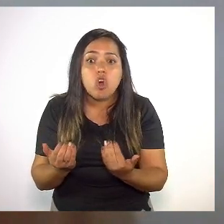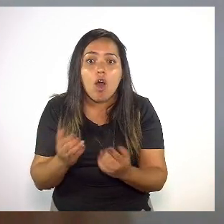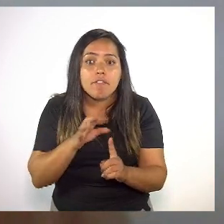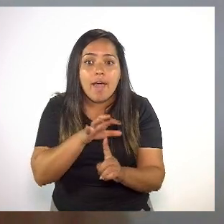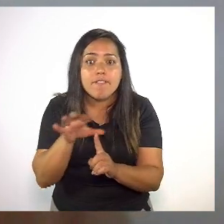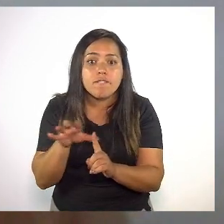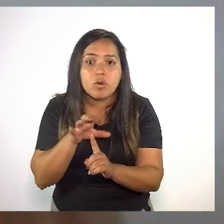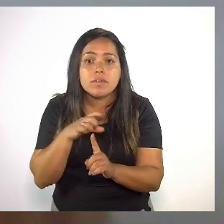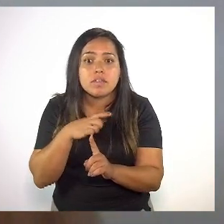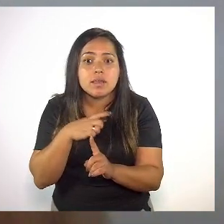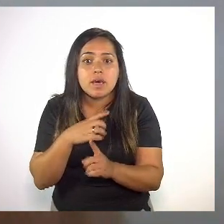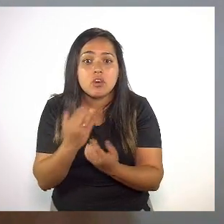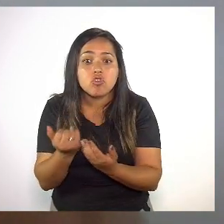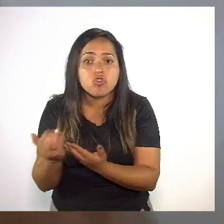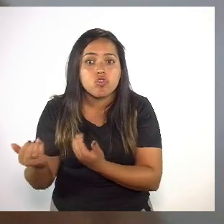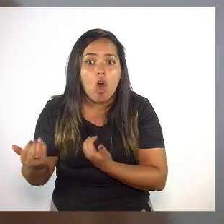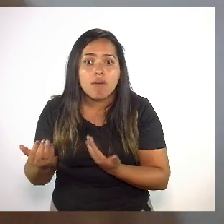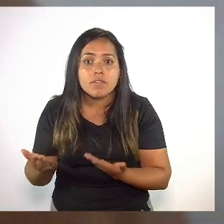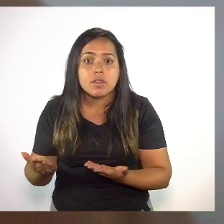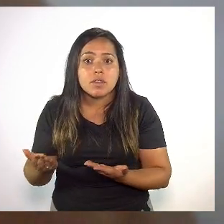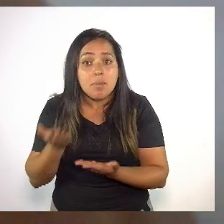juventudes, aquilo não